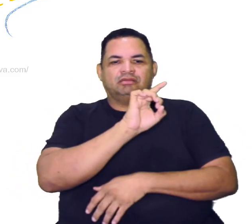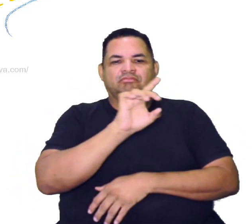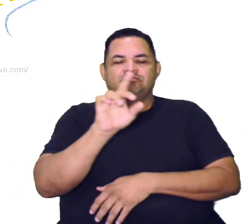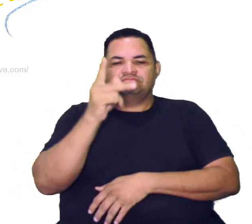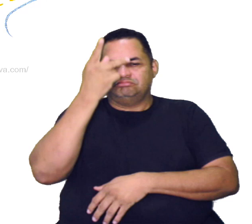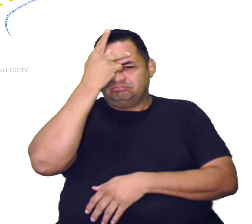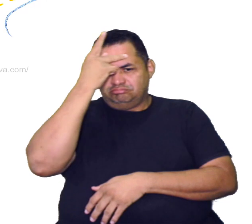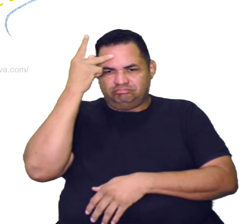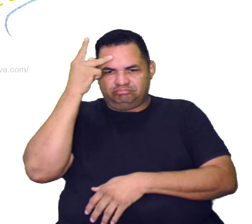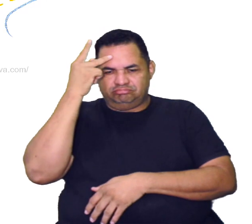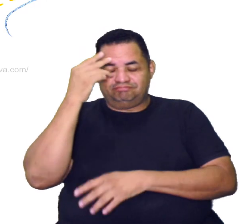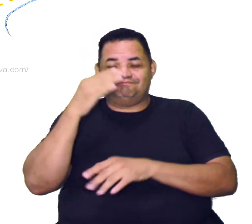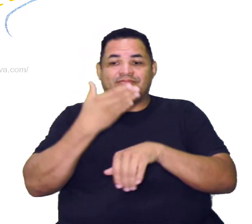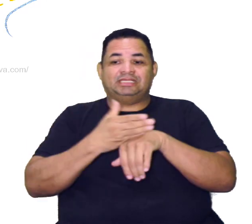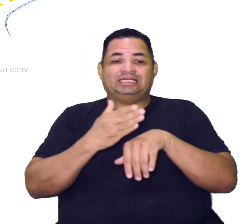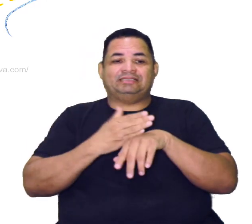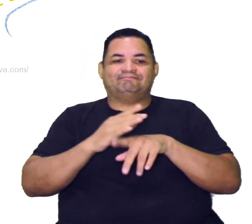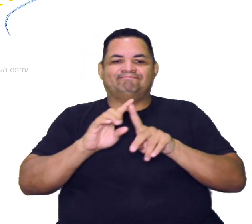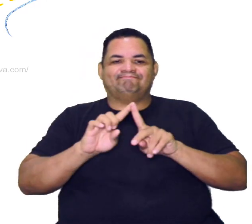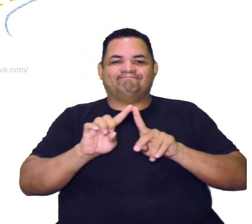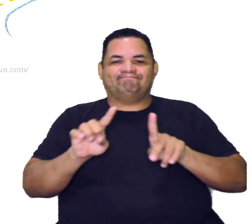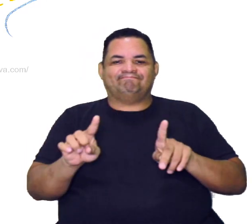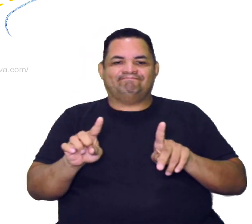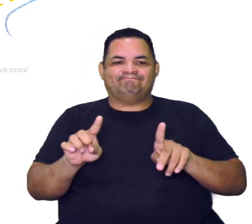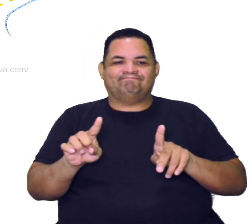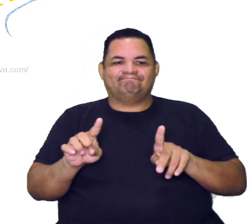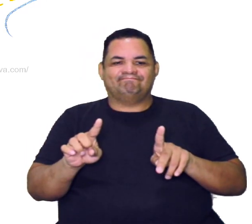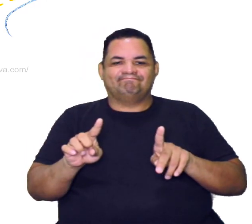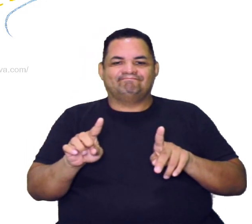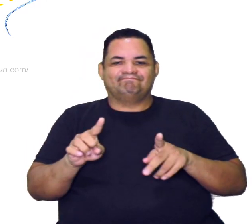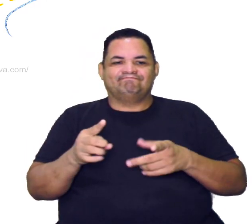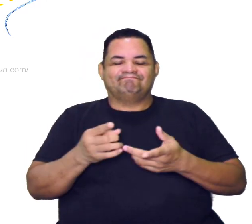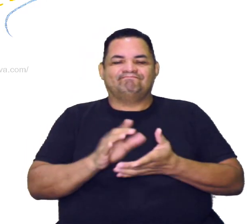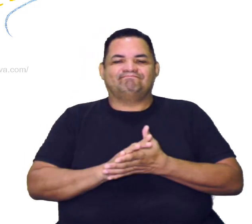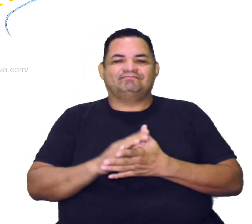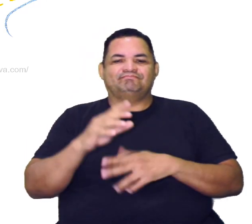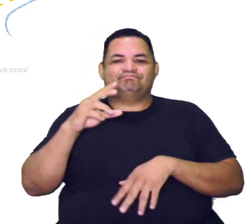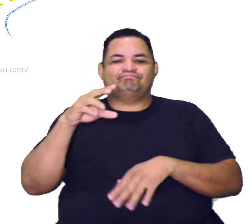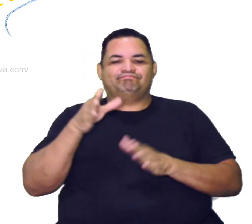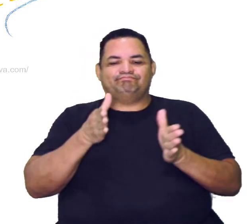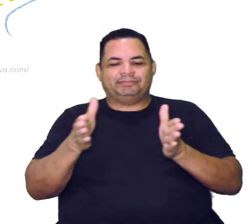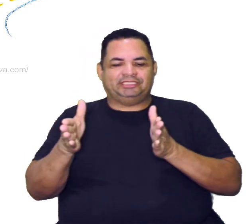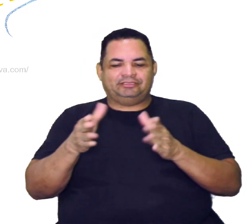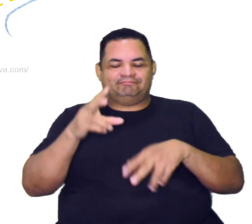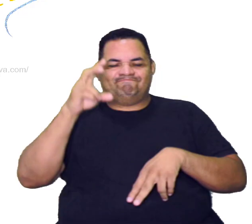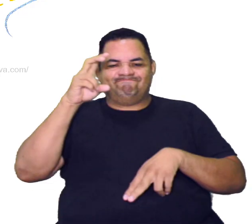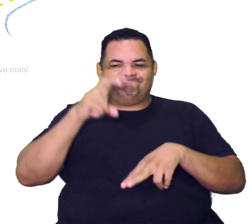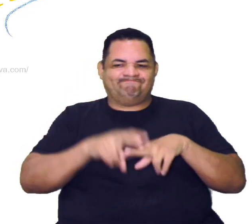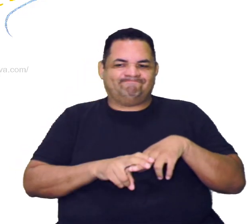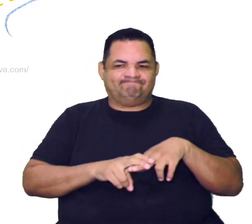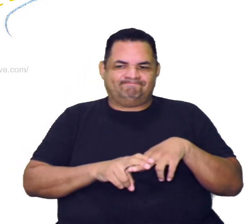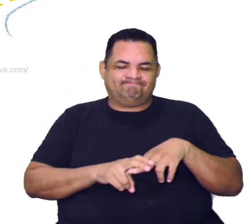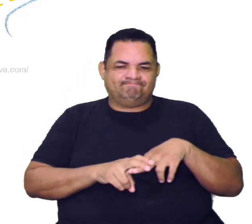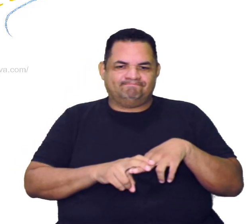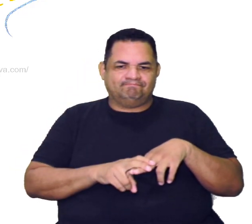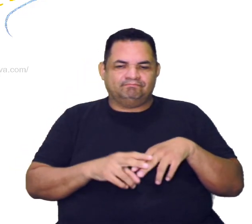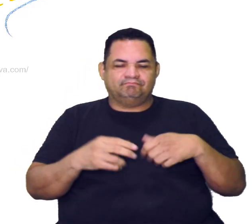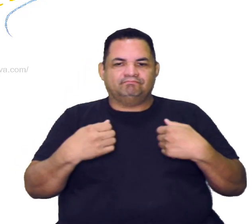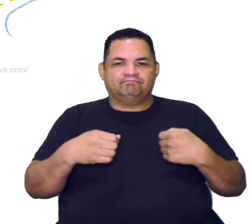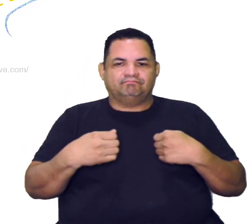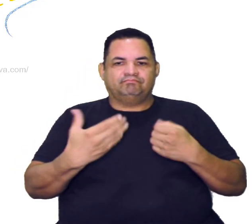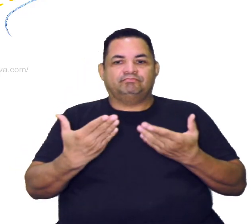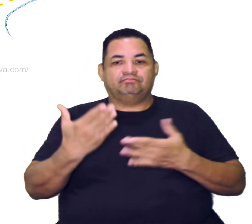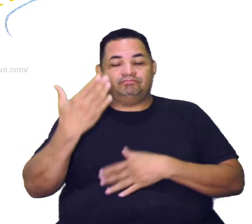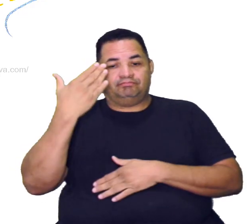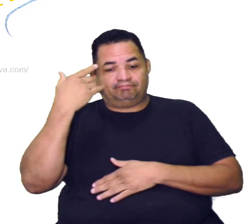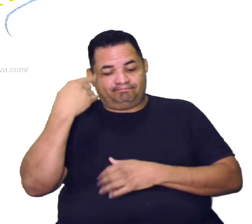que até praticam atividade física, mas eles passam muito tempo sentados. Então, a gente tem que saber dosar